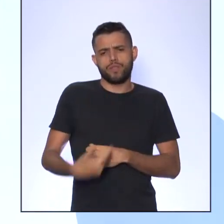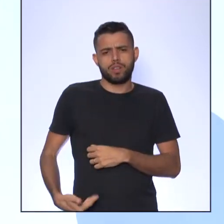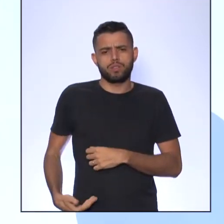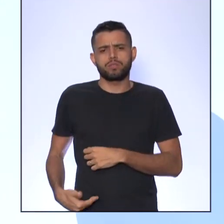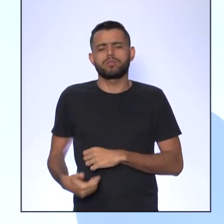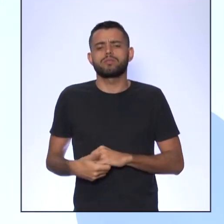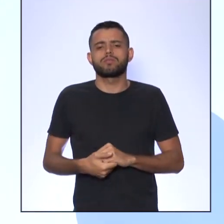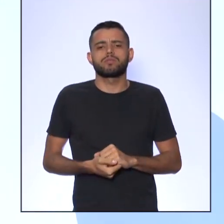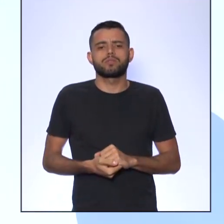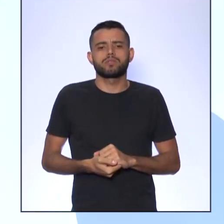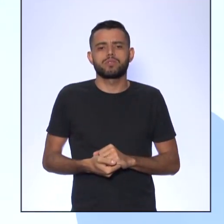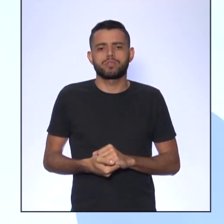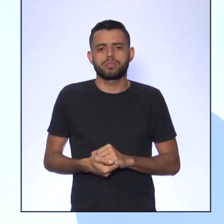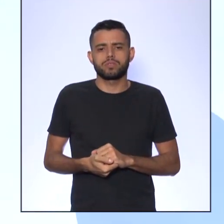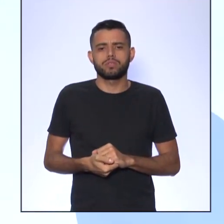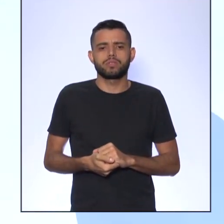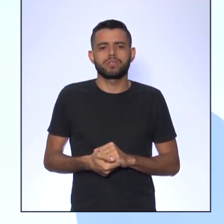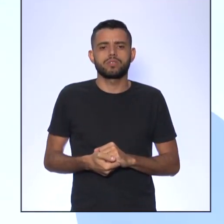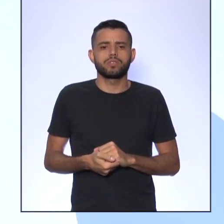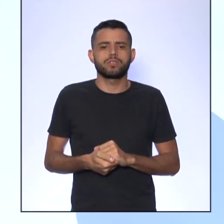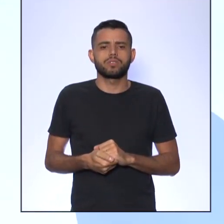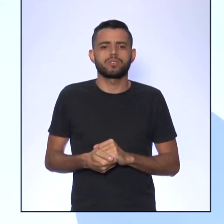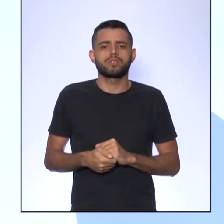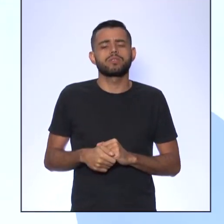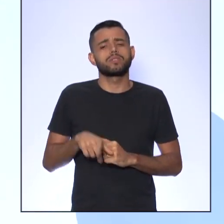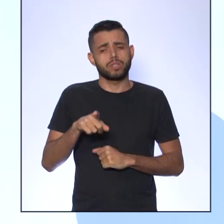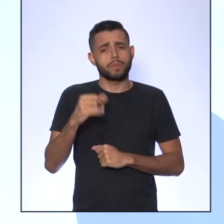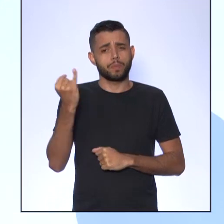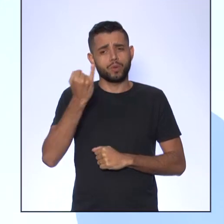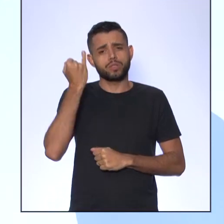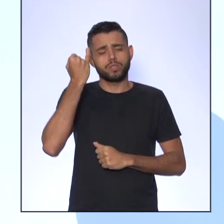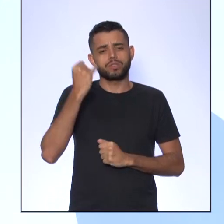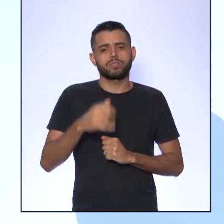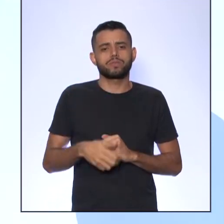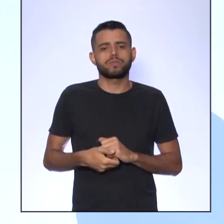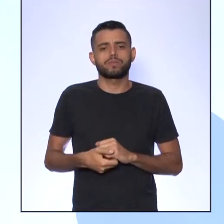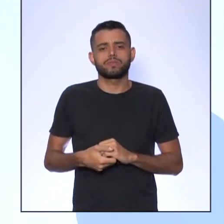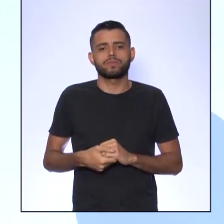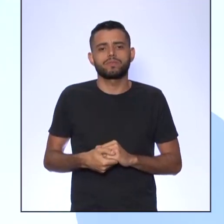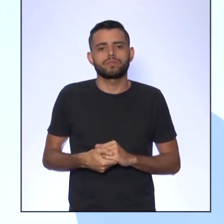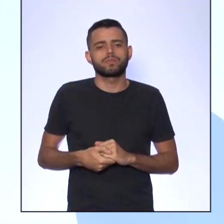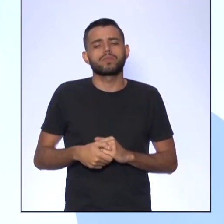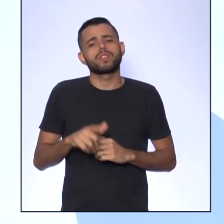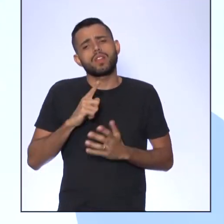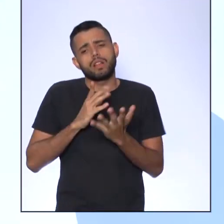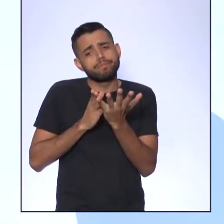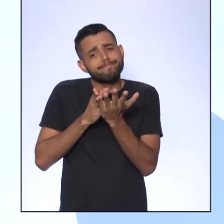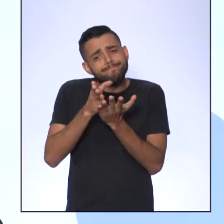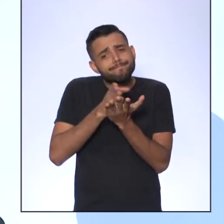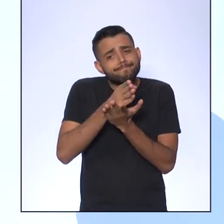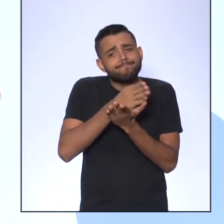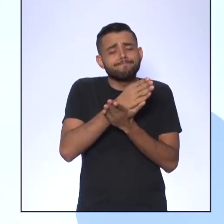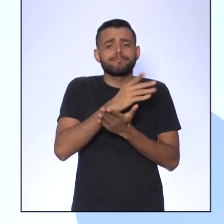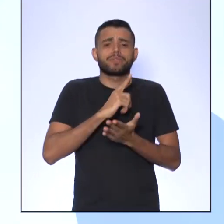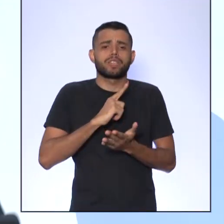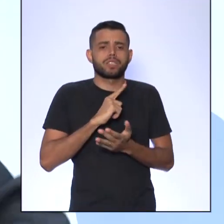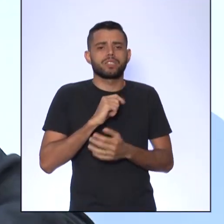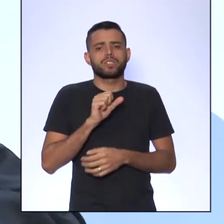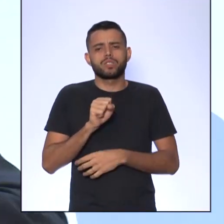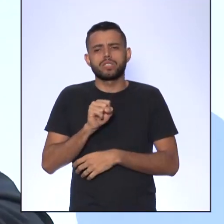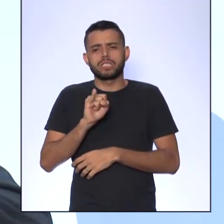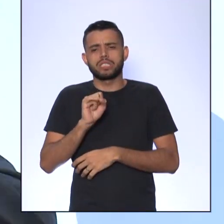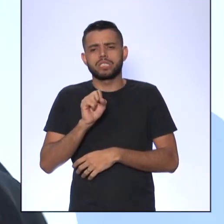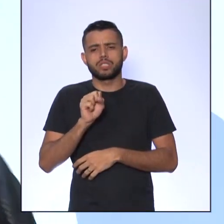então, para você também é super importante. Então, são possibilidades, essa é a diferença. O SISU vai te